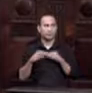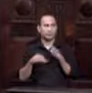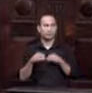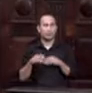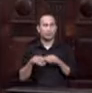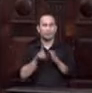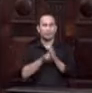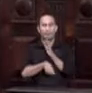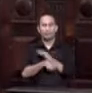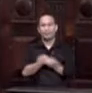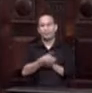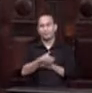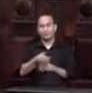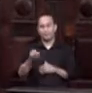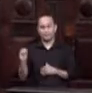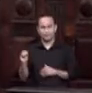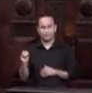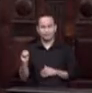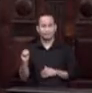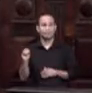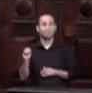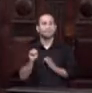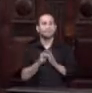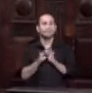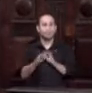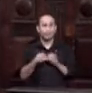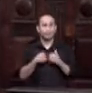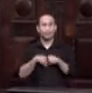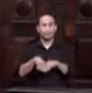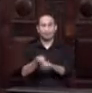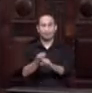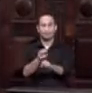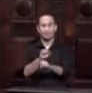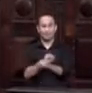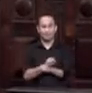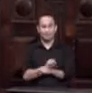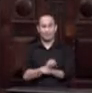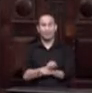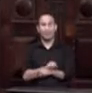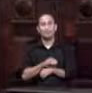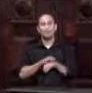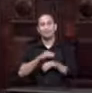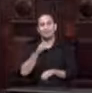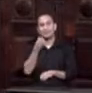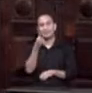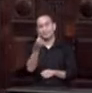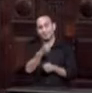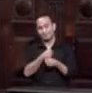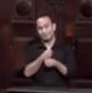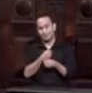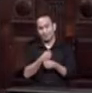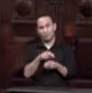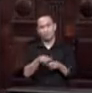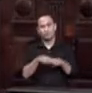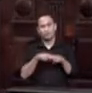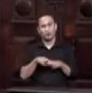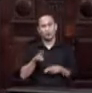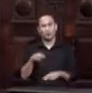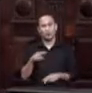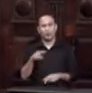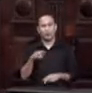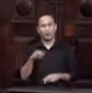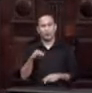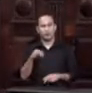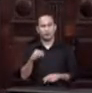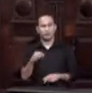100 e, por essa lei, vai permanecer congelado por mais 6 anos. O caso da UERJ, que